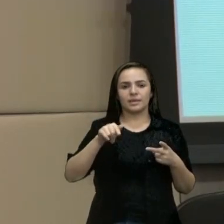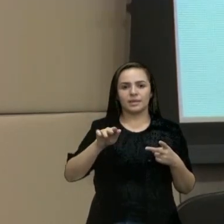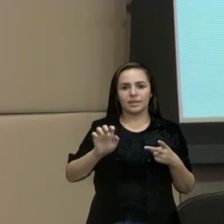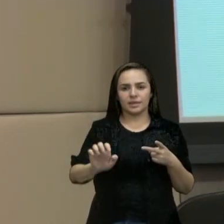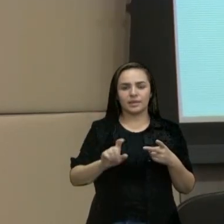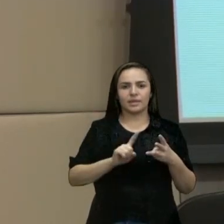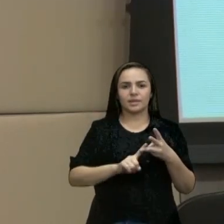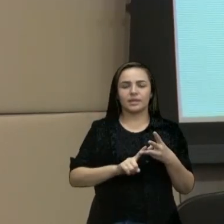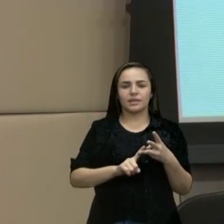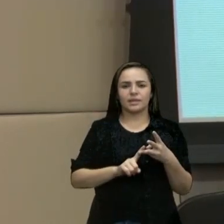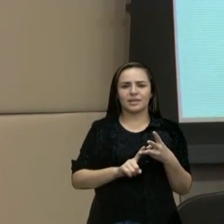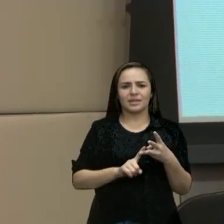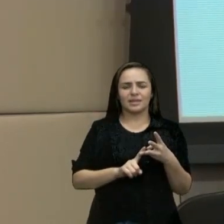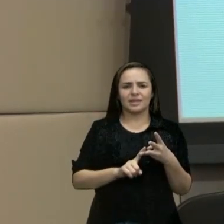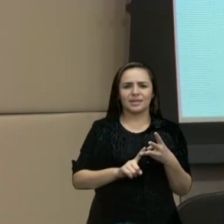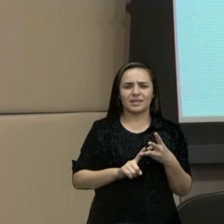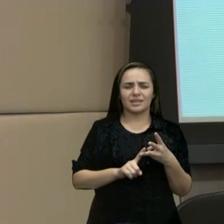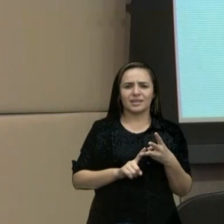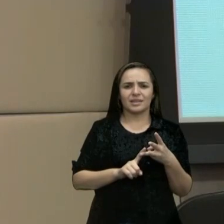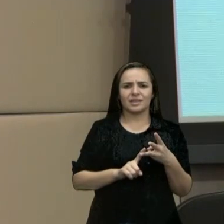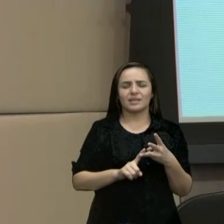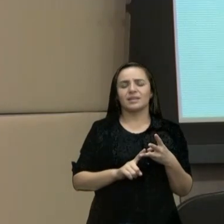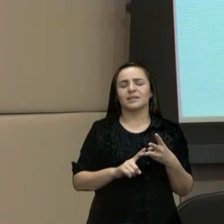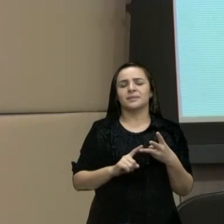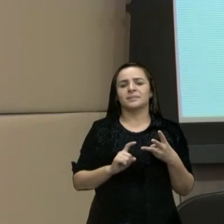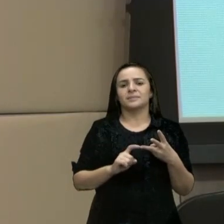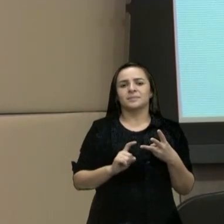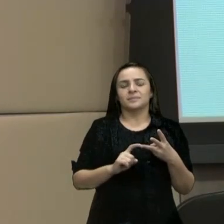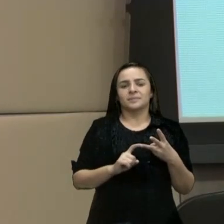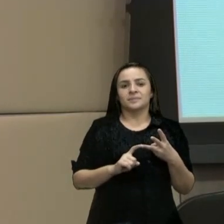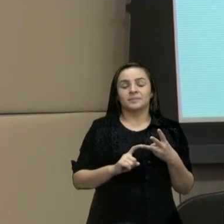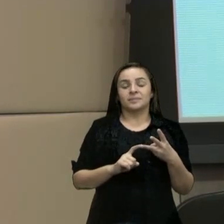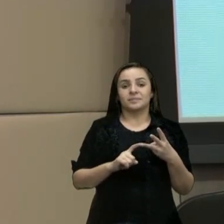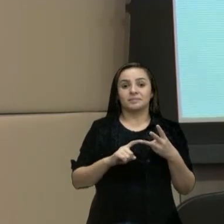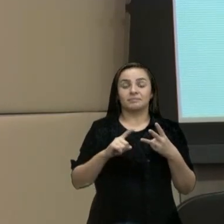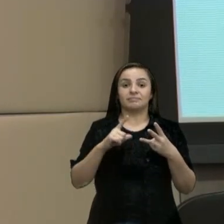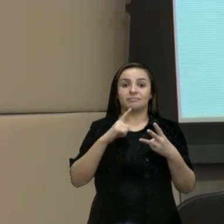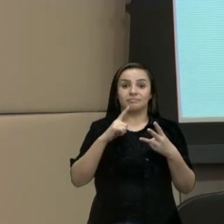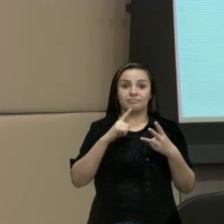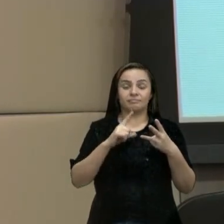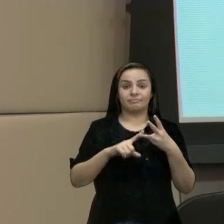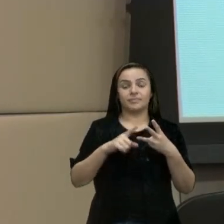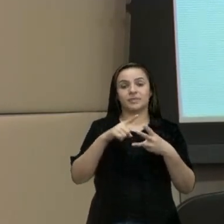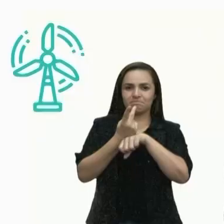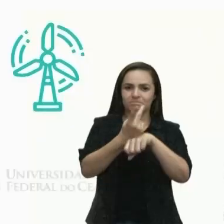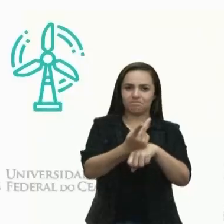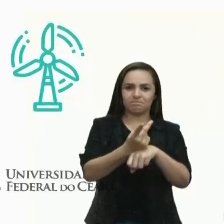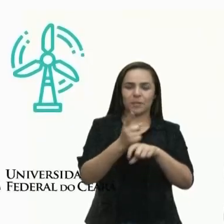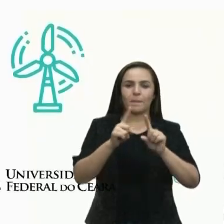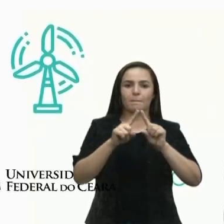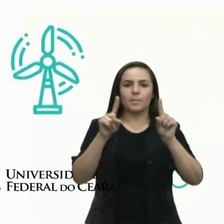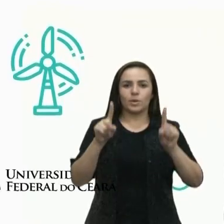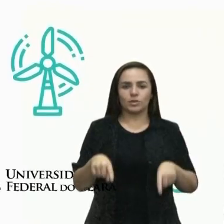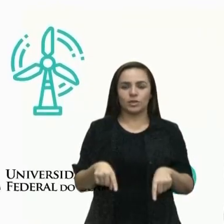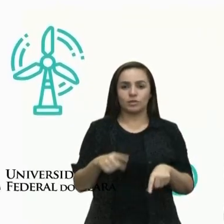Villarraça Garcia. E agora com vocês o último pitch.